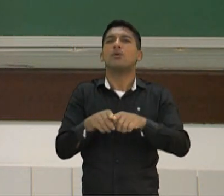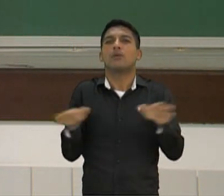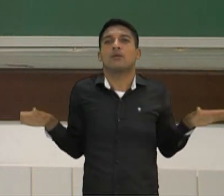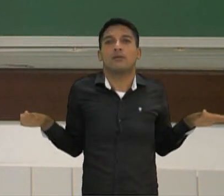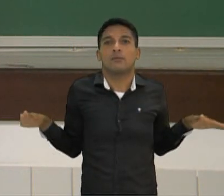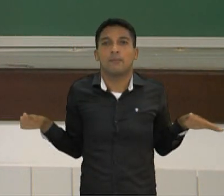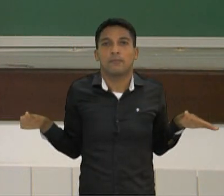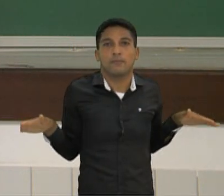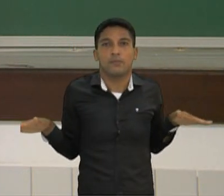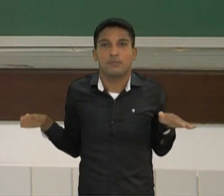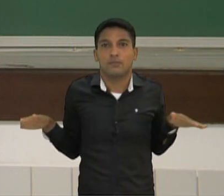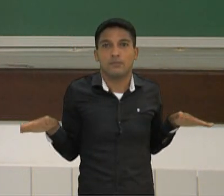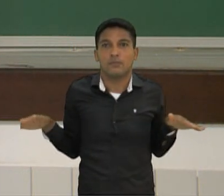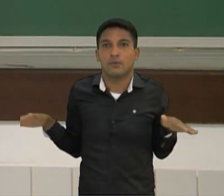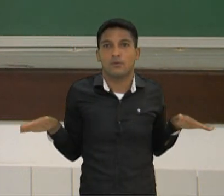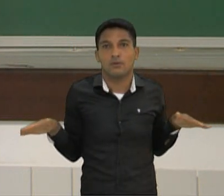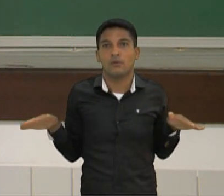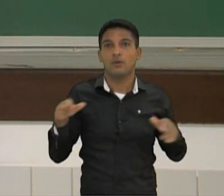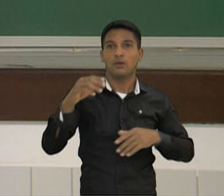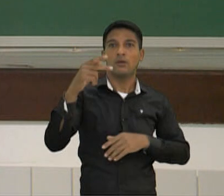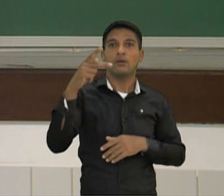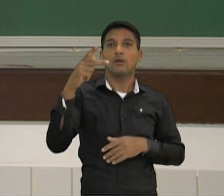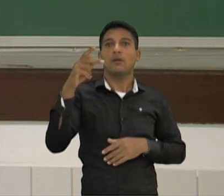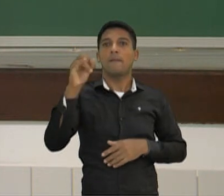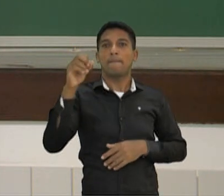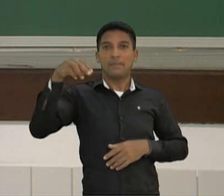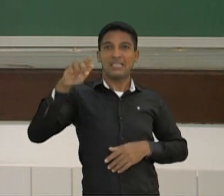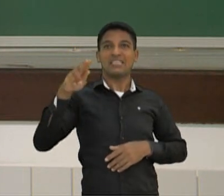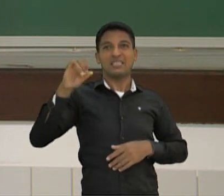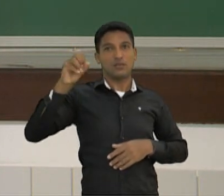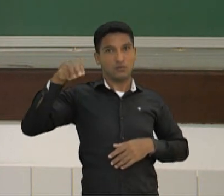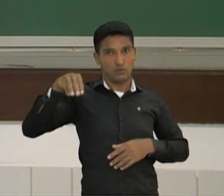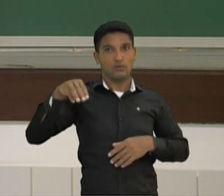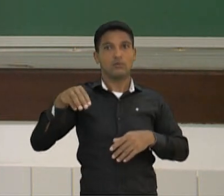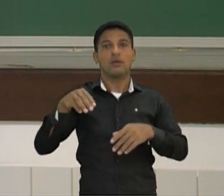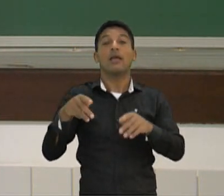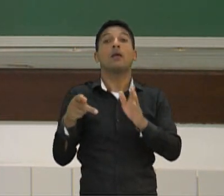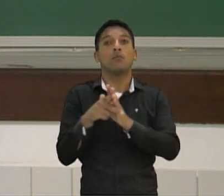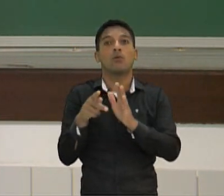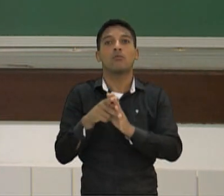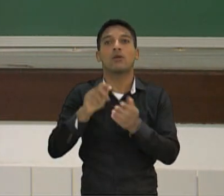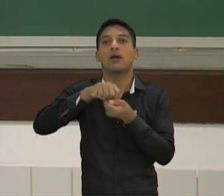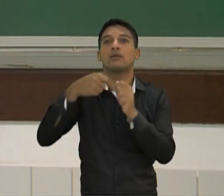Então, é uma adaptação para a natação aí também. Vamos prosseguindo? Acompanhe o slide comigo.